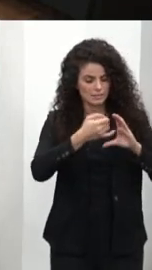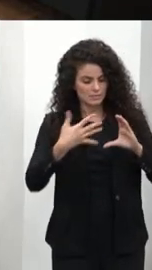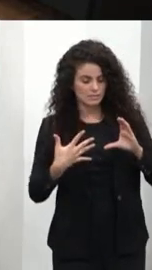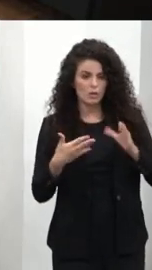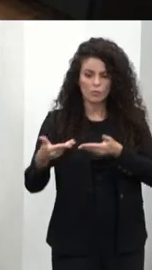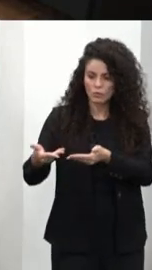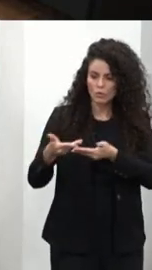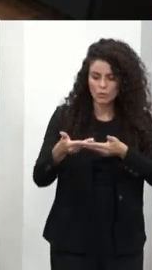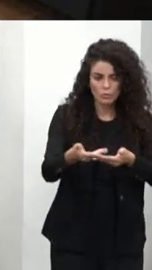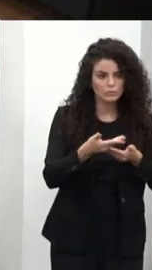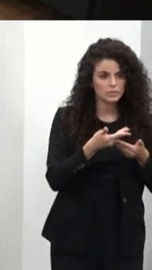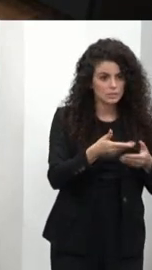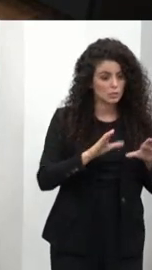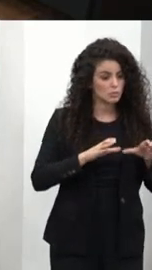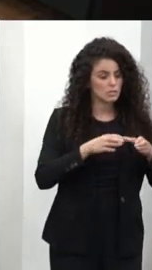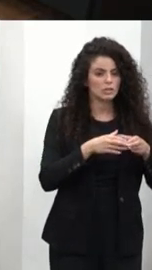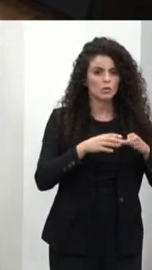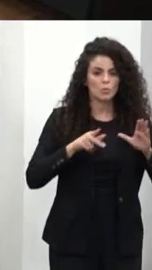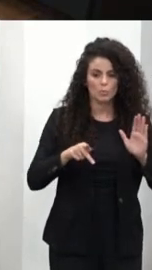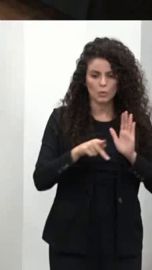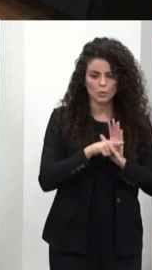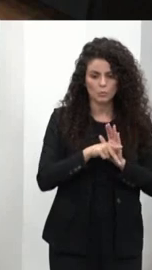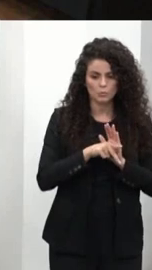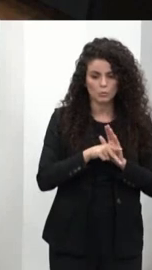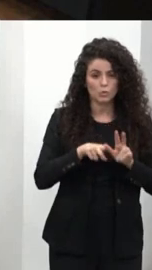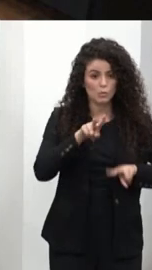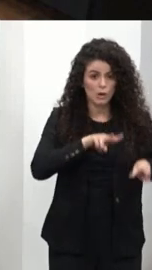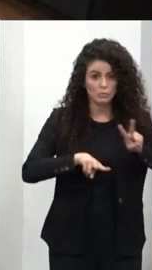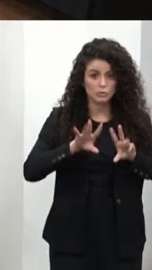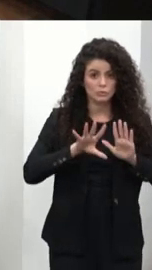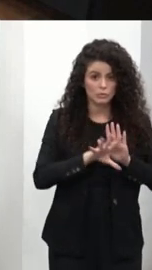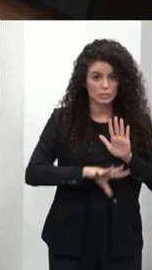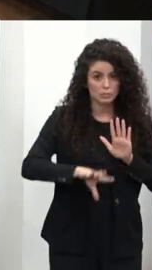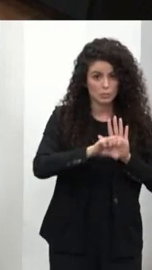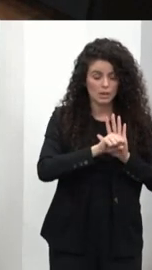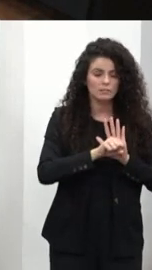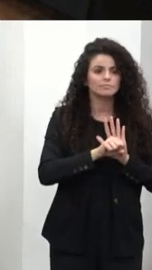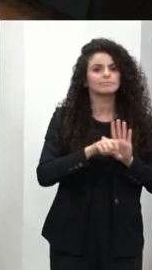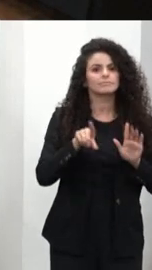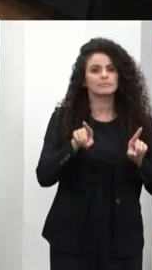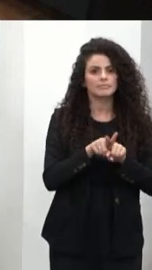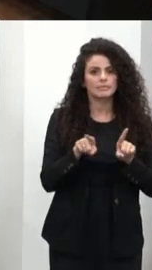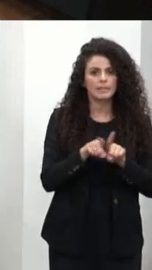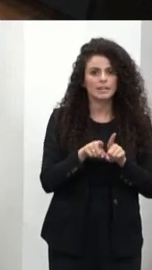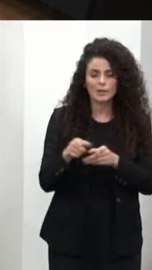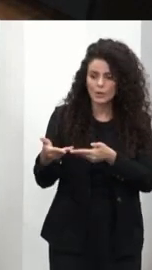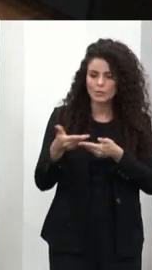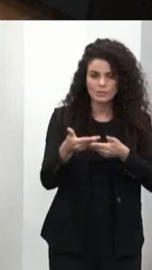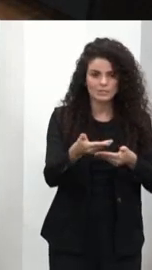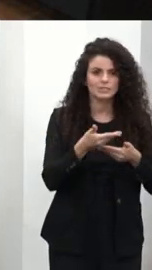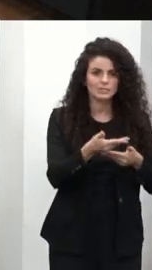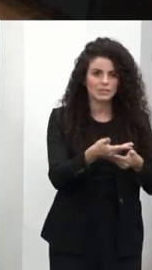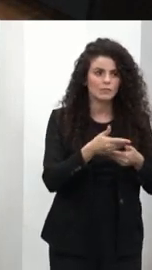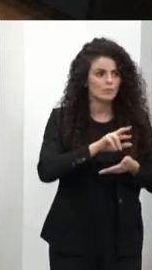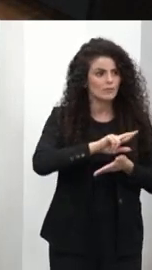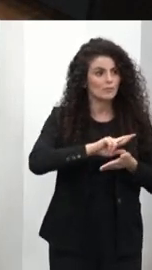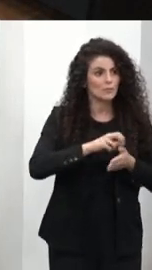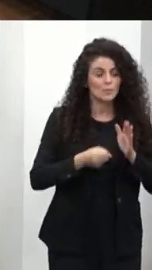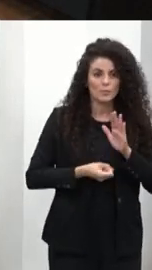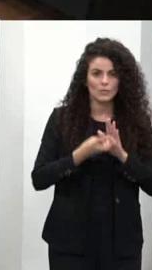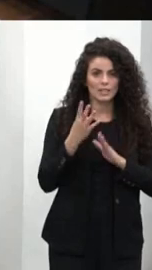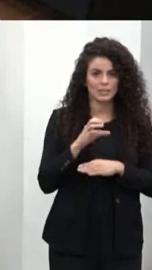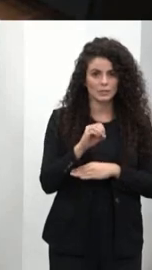convidados também o setor audiovisual foi convidado em grande parte nós enviamos vários convites aí para as oitivas que vão acontecer muito em breve